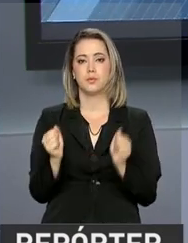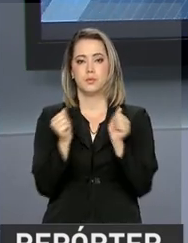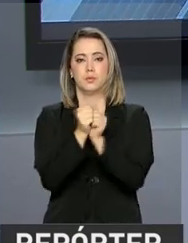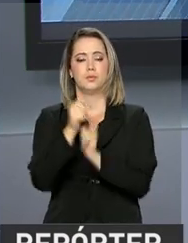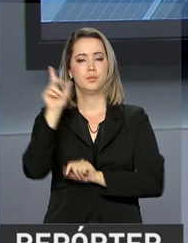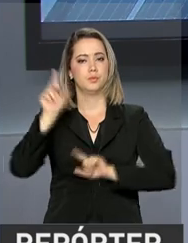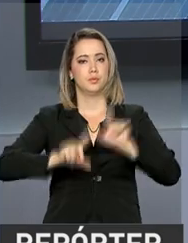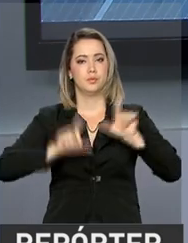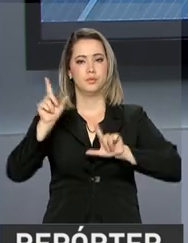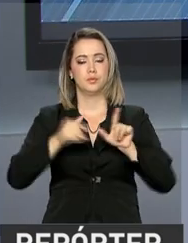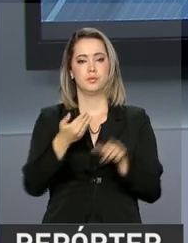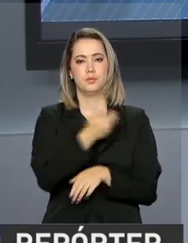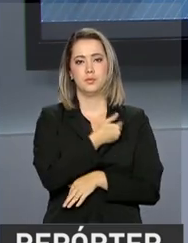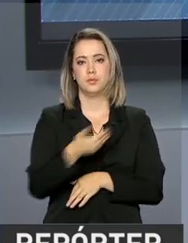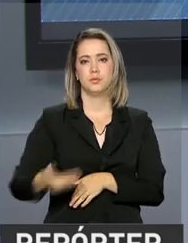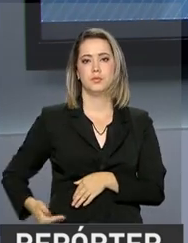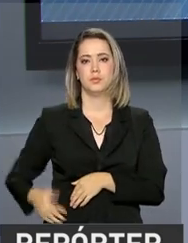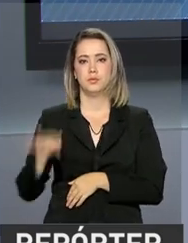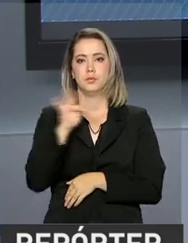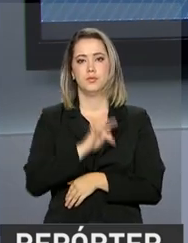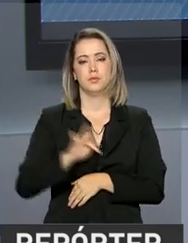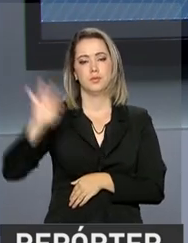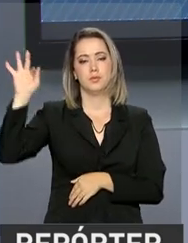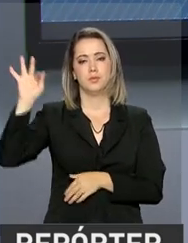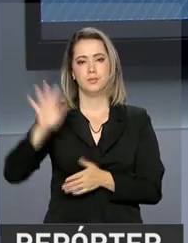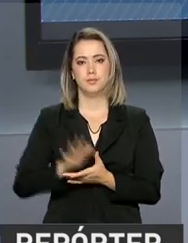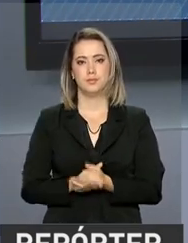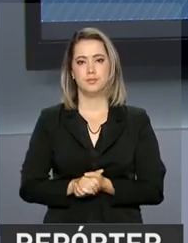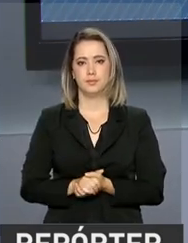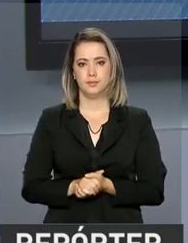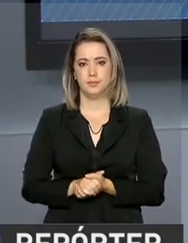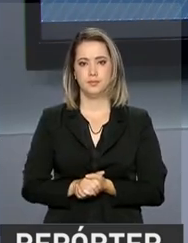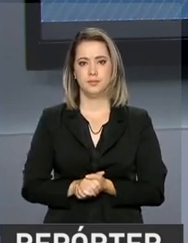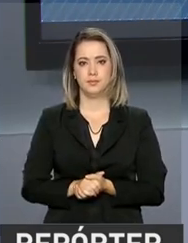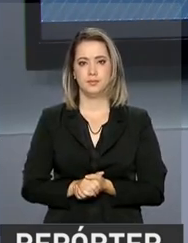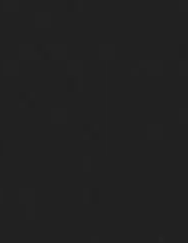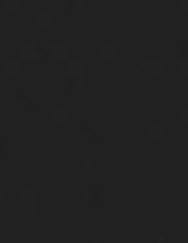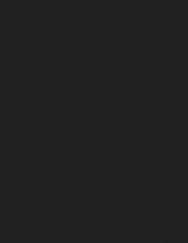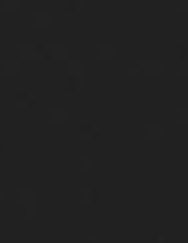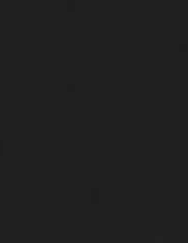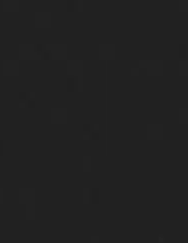para você e continue com a gente aqui na NBR a TV do Governo